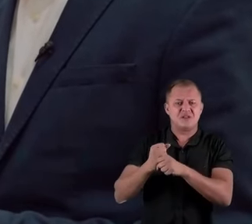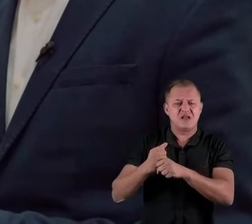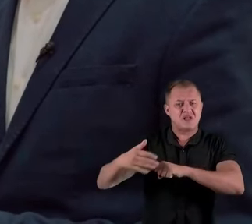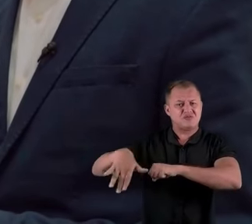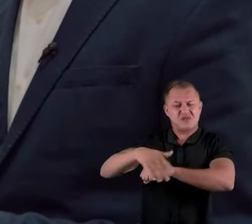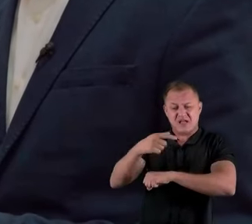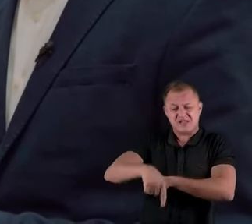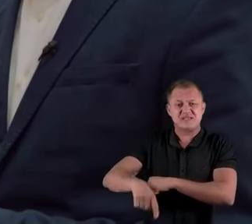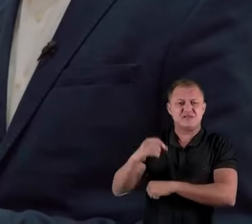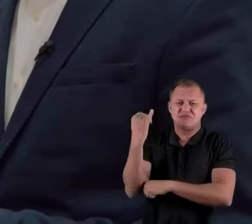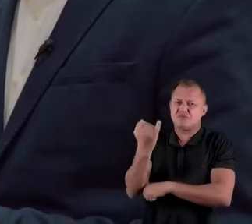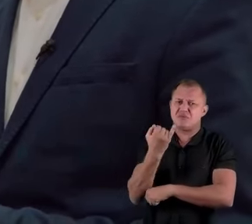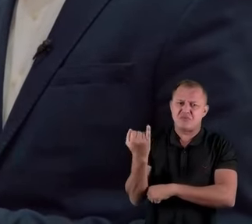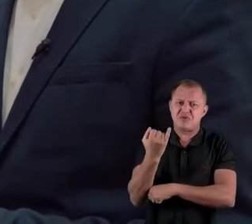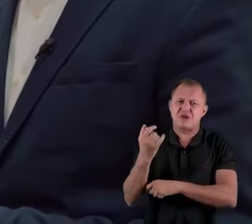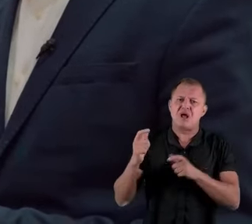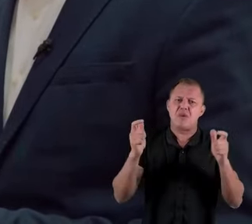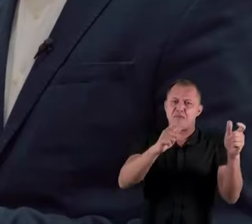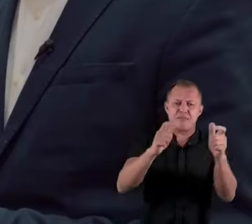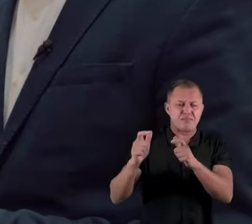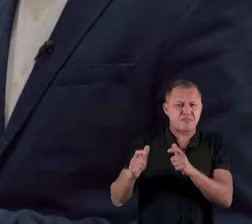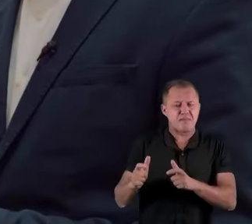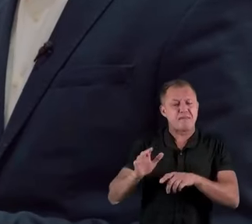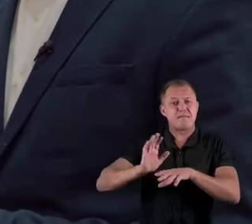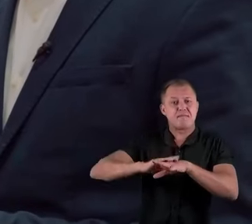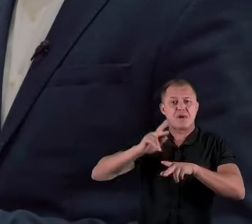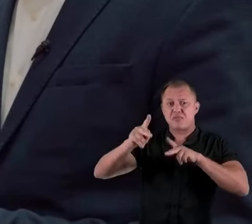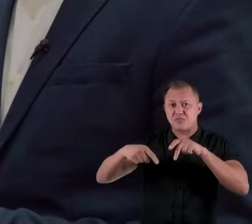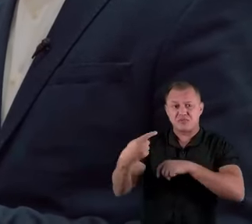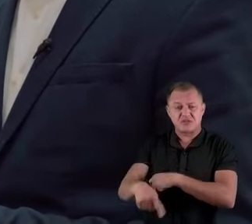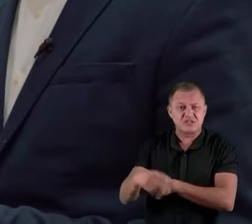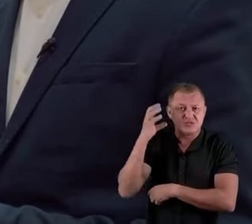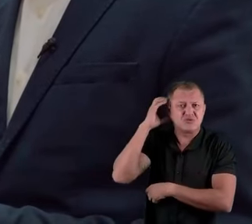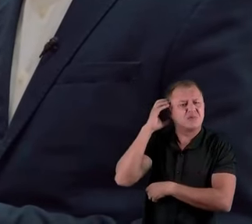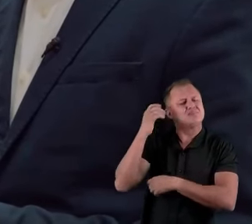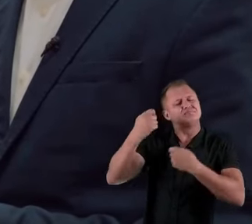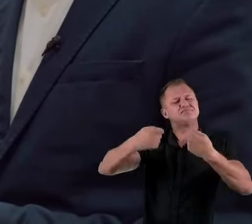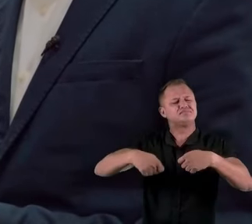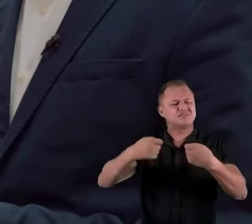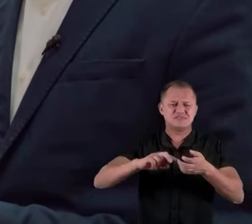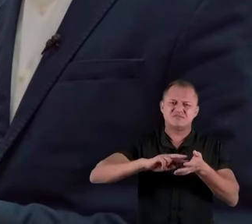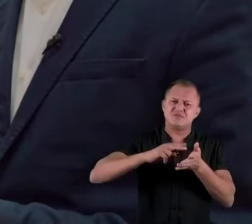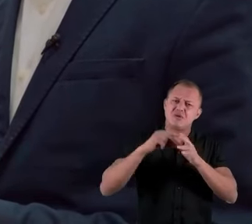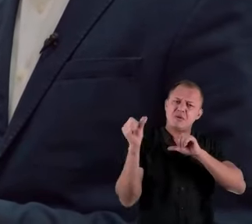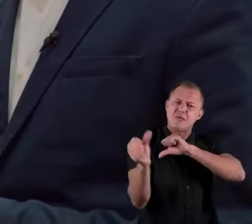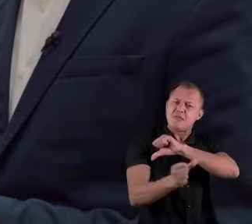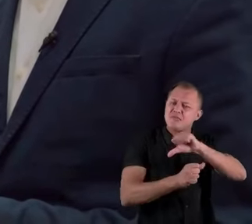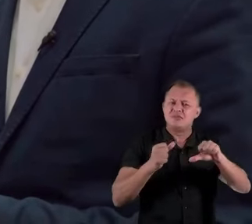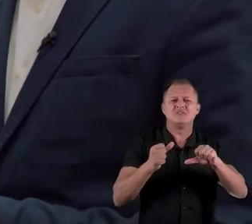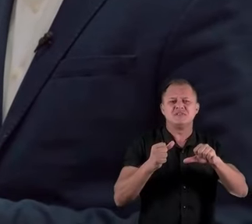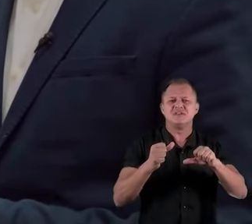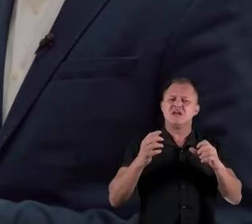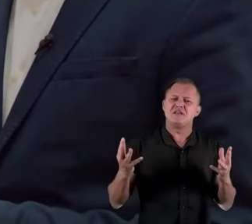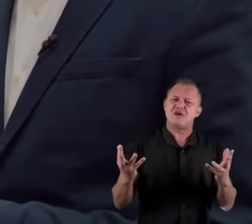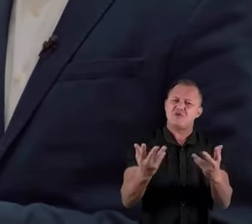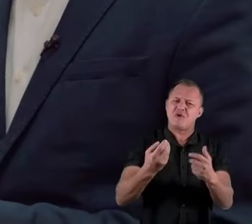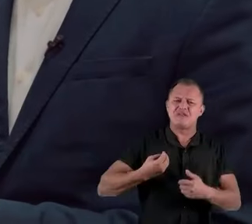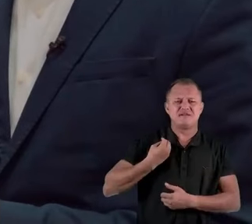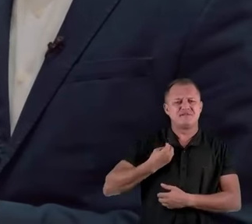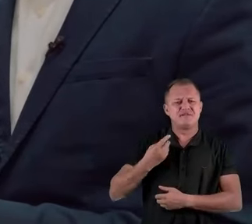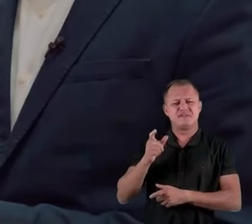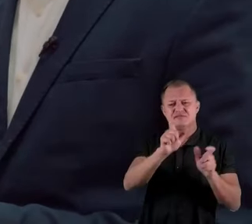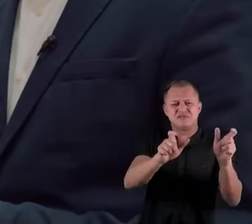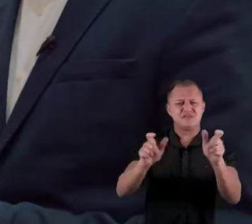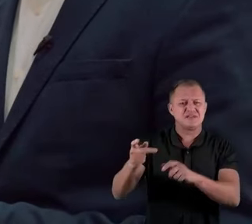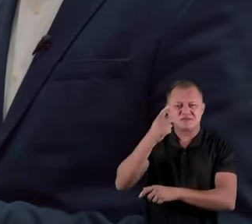às avenidas importantes, aos bairros mais populosos da cidade, significará uma grande transformação na qualidade de vida